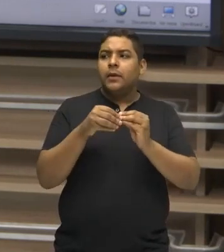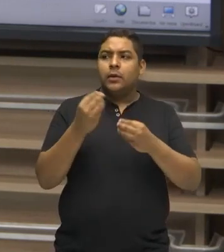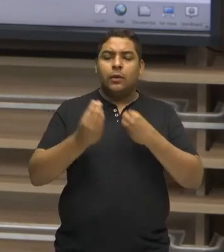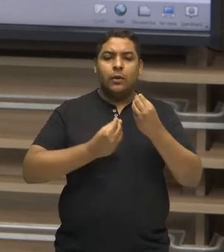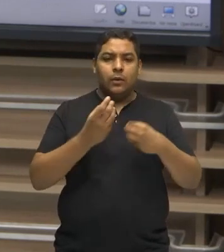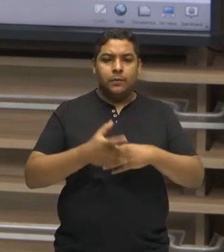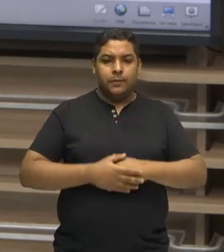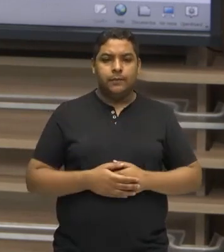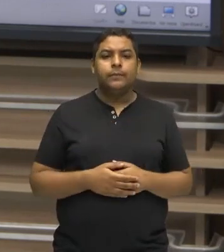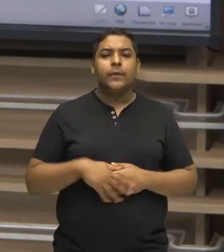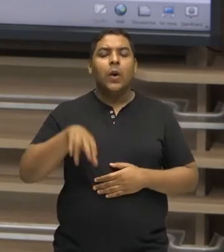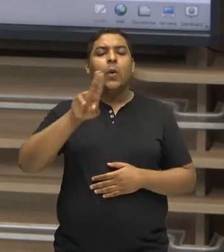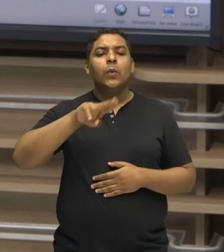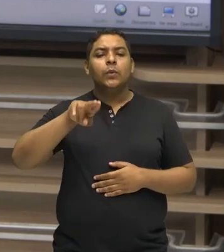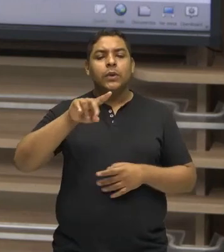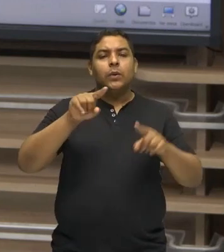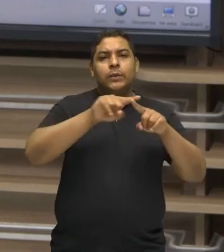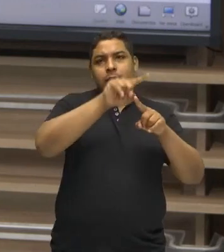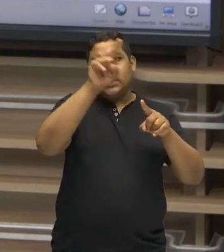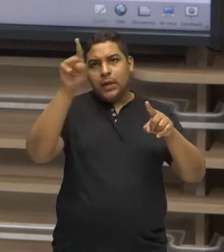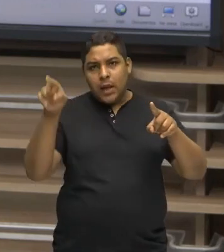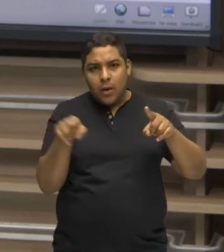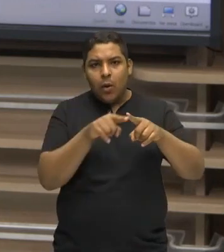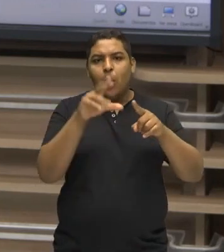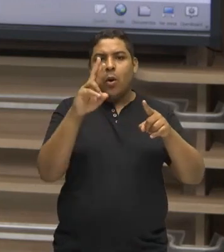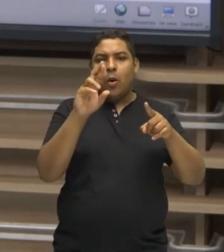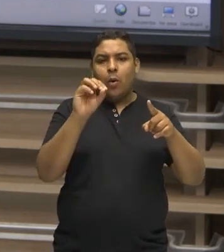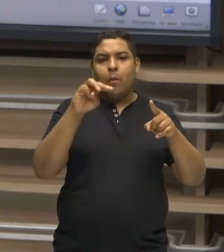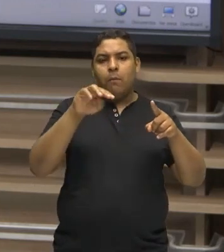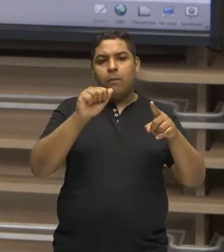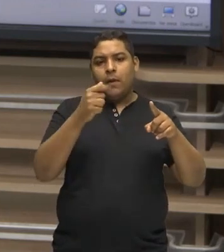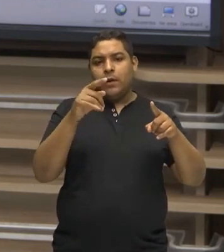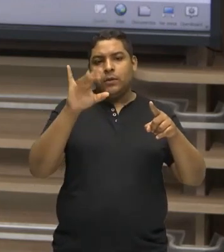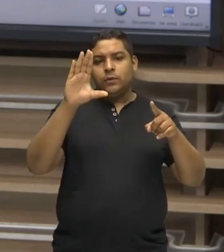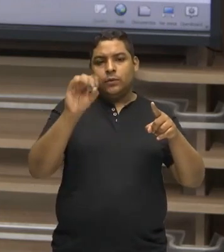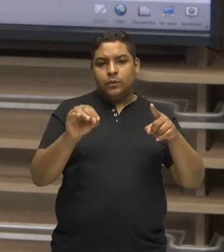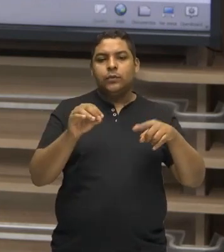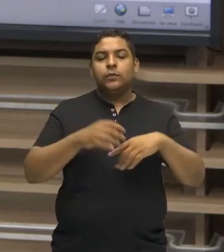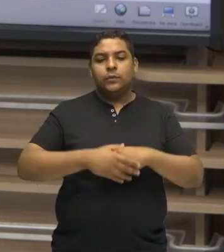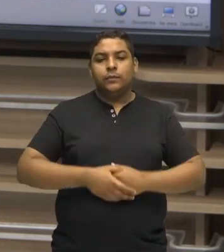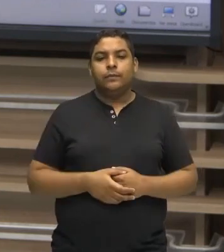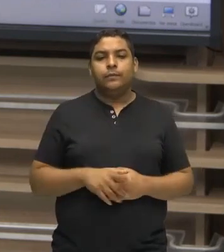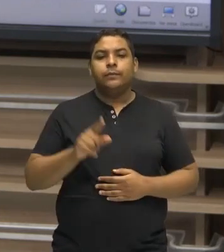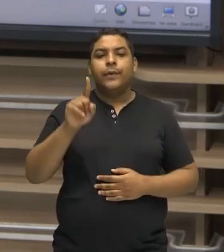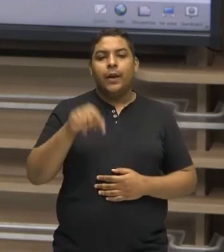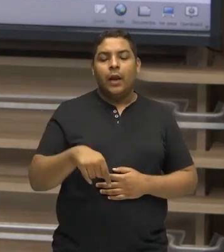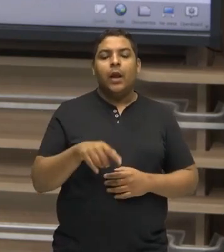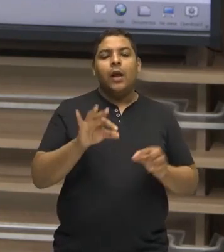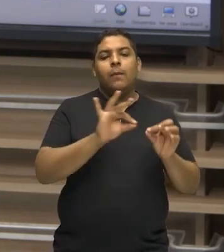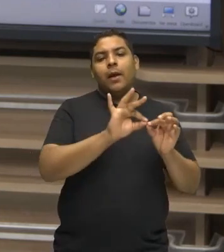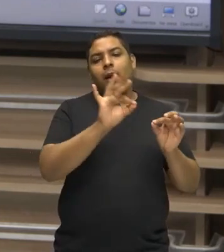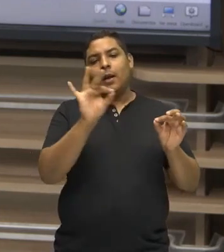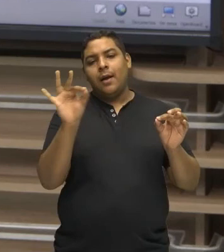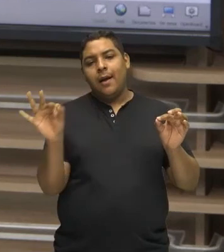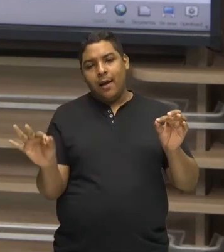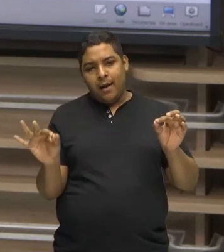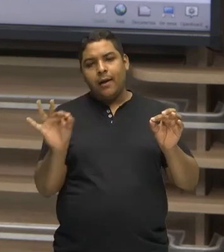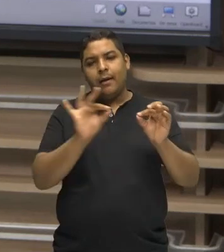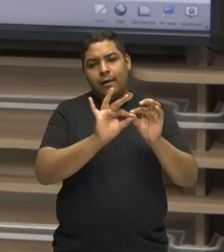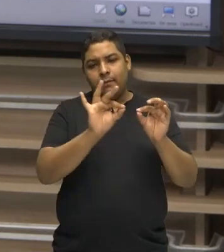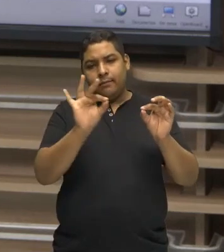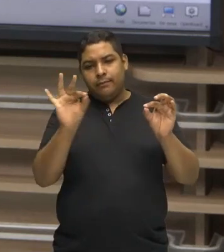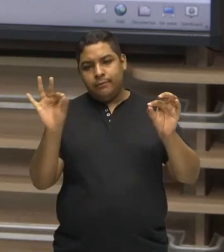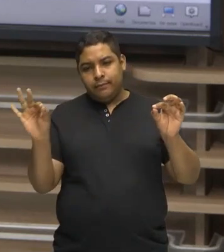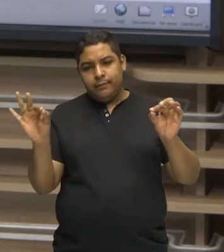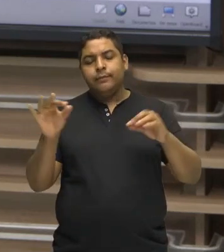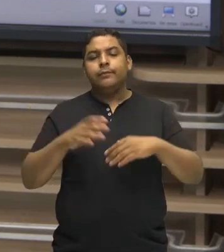vocês, através do círculo cromático, você vai traçar uma linha reta. Então, a complementar de uma cor é a oposta